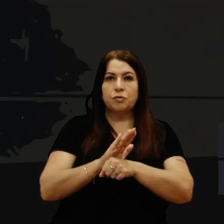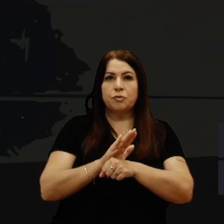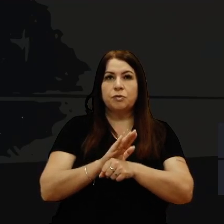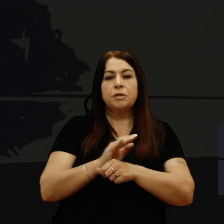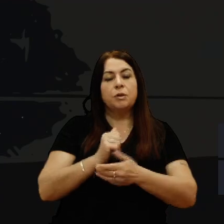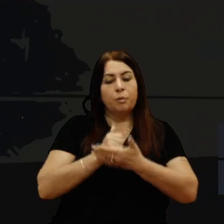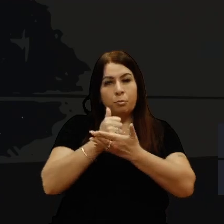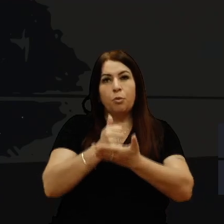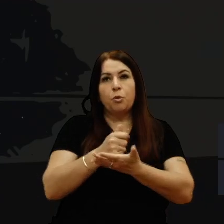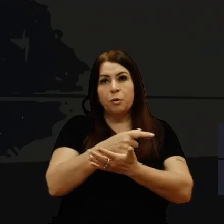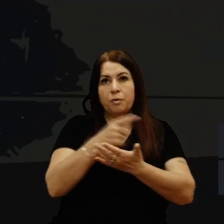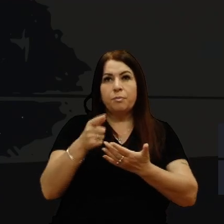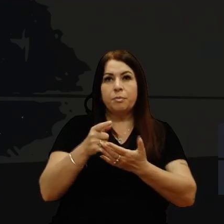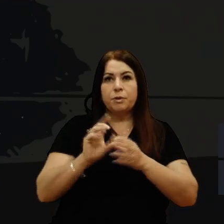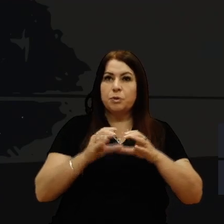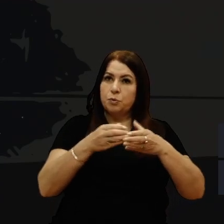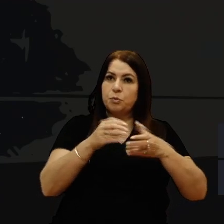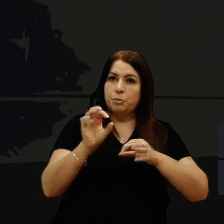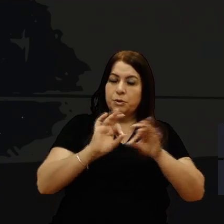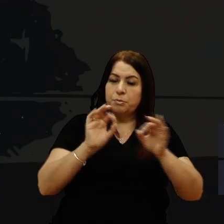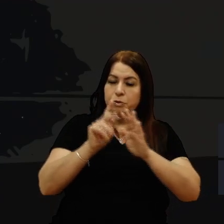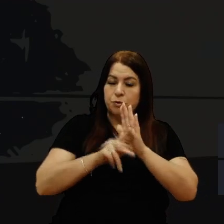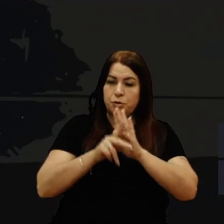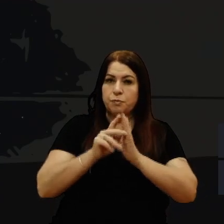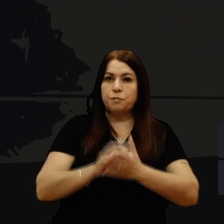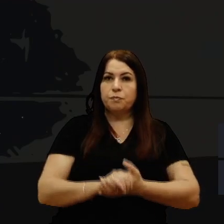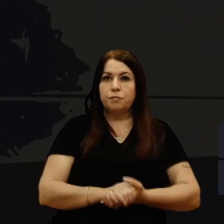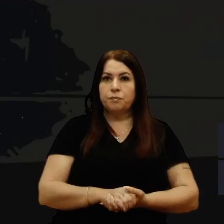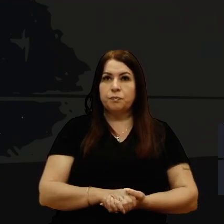apoio para frente, né, para os projetos.